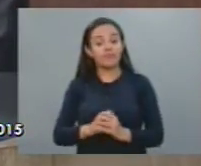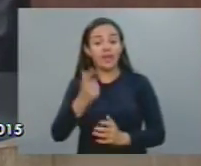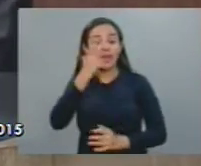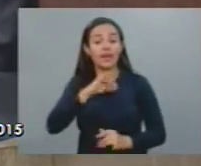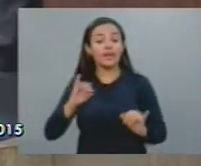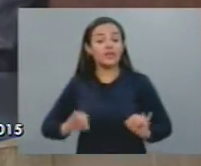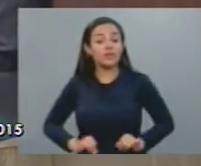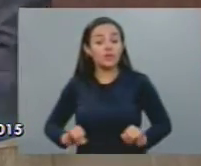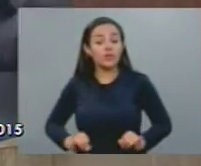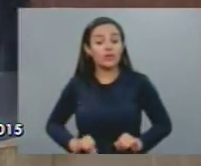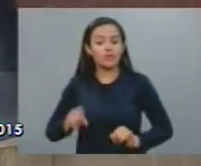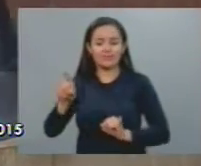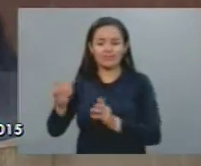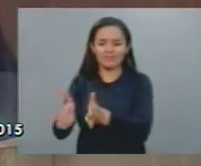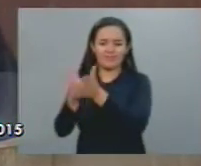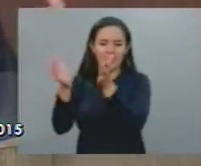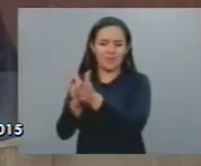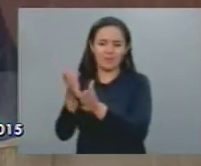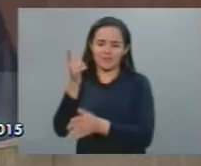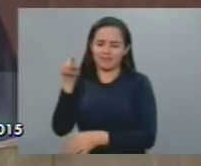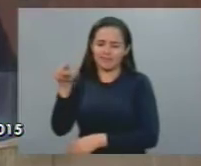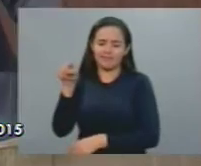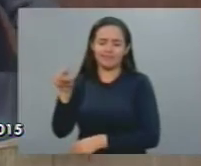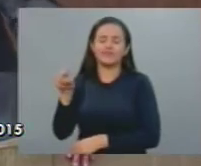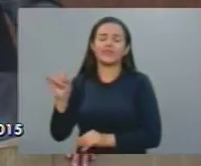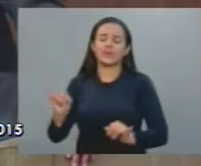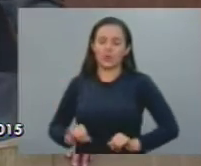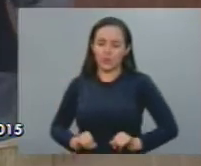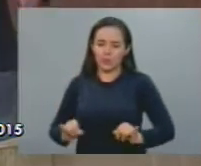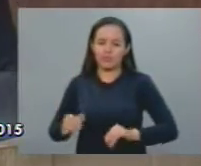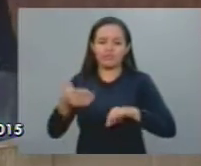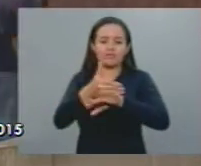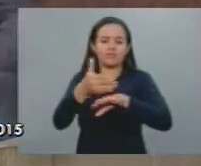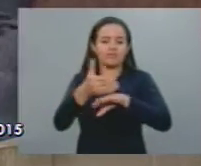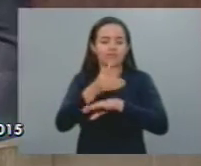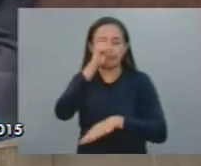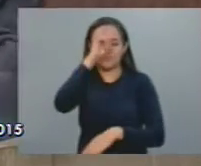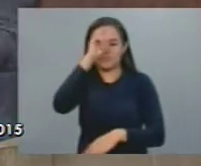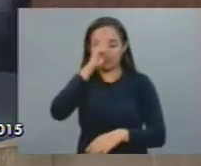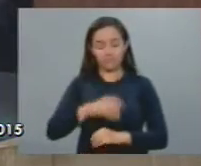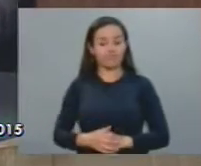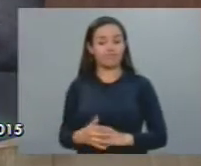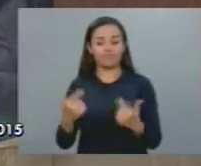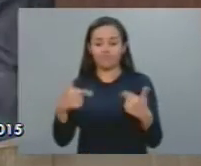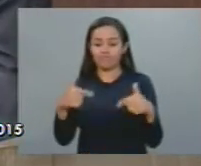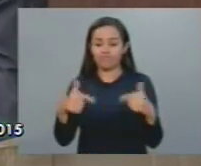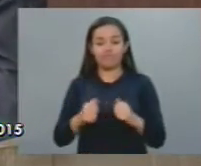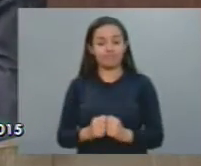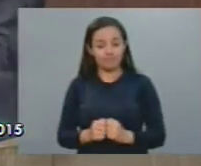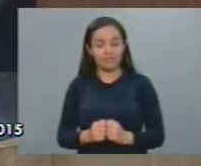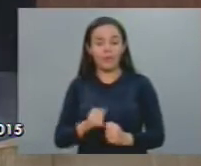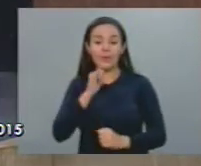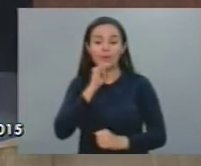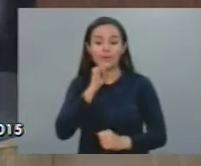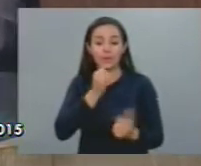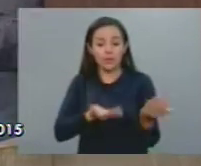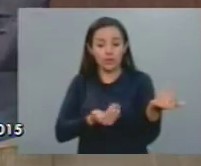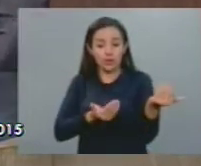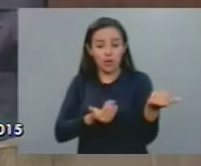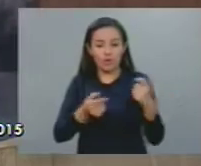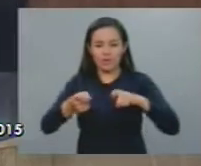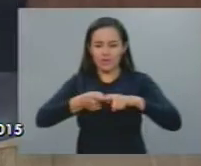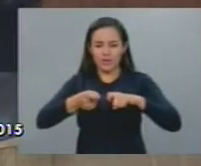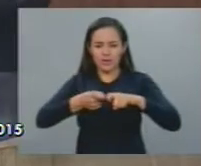têm a saúde pública. É por isso, por exemplo, que estiveram aqui recentemente médicos residentes, jovens médicos, que estão em